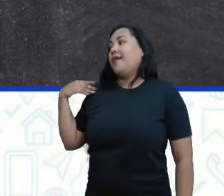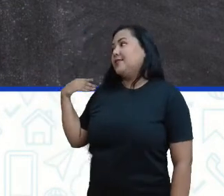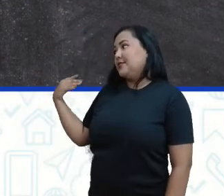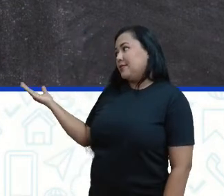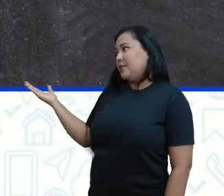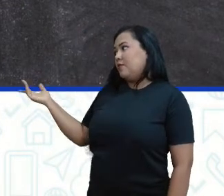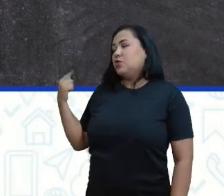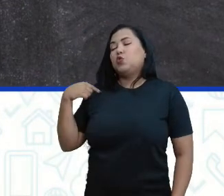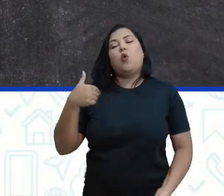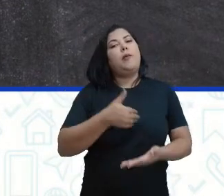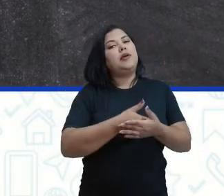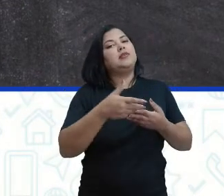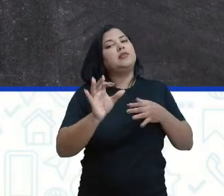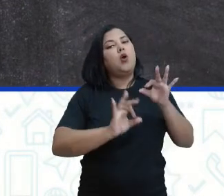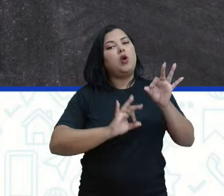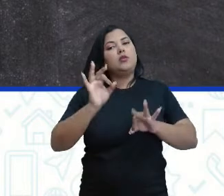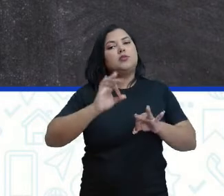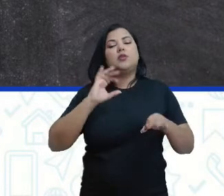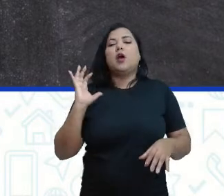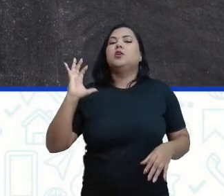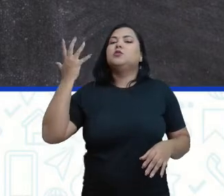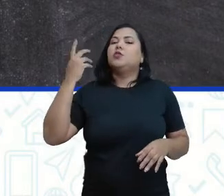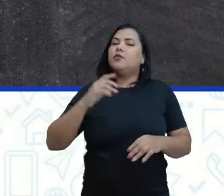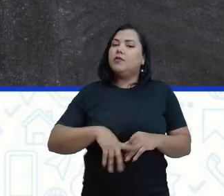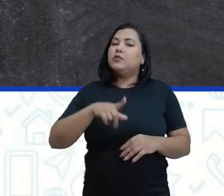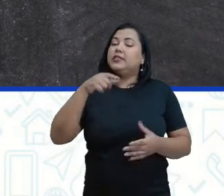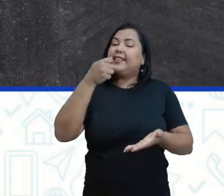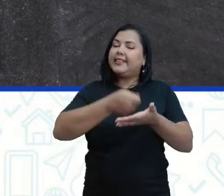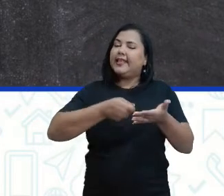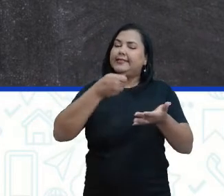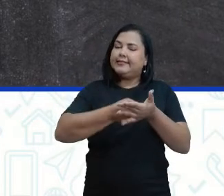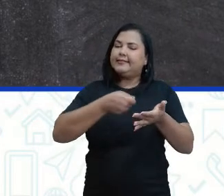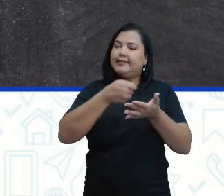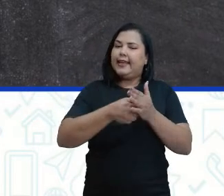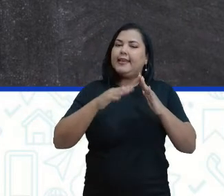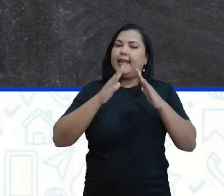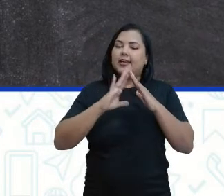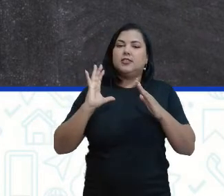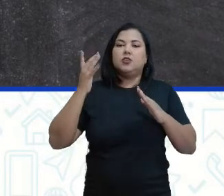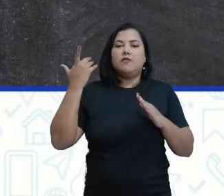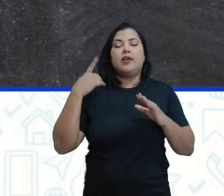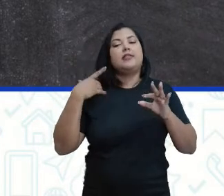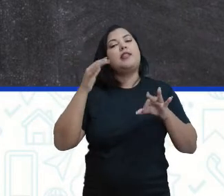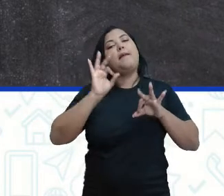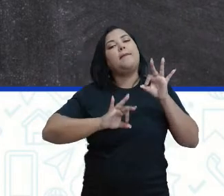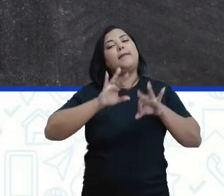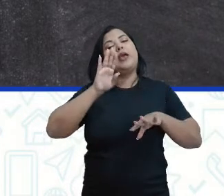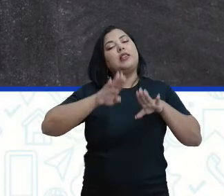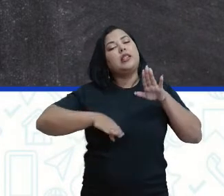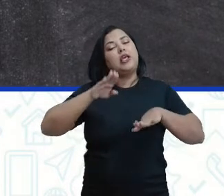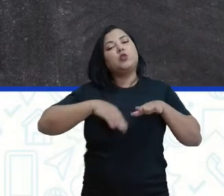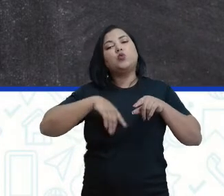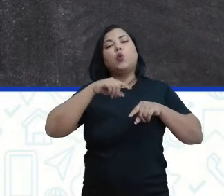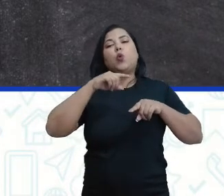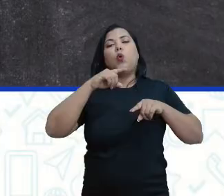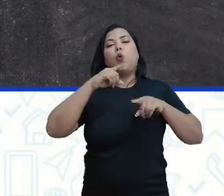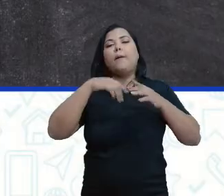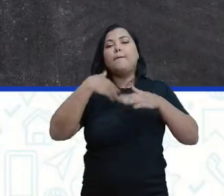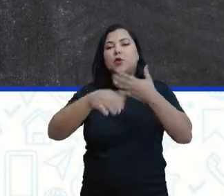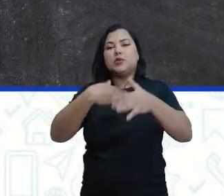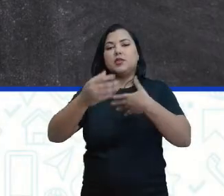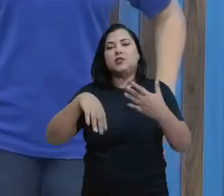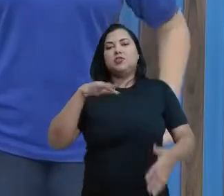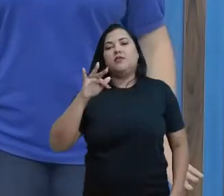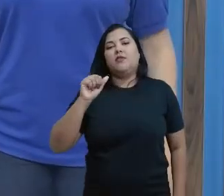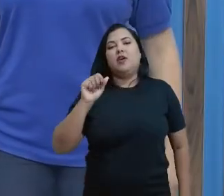vocês começarem a fazer as resoluções, para vocês tentarem resolver de acordo com o processo de fatoração, tá bom, gente?